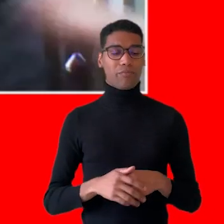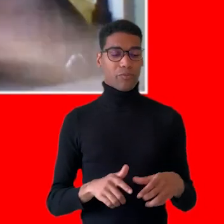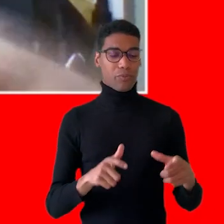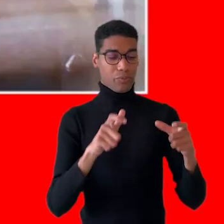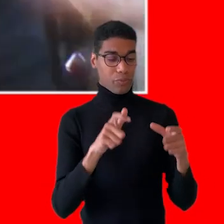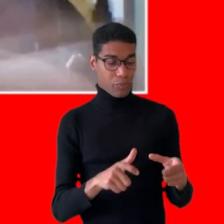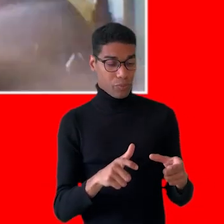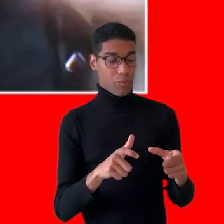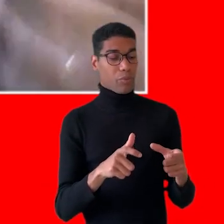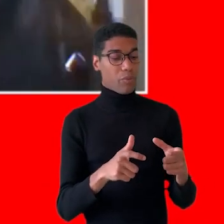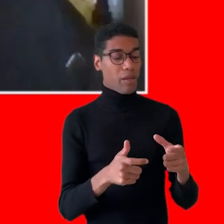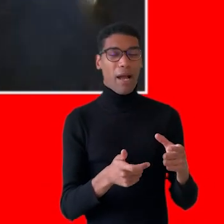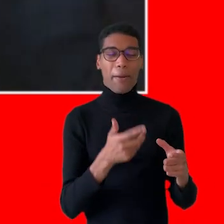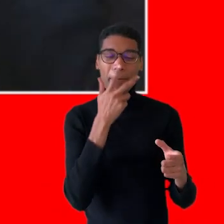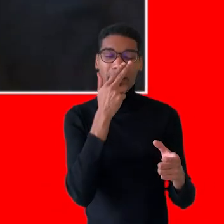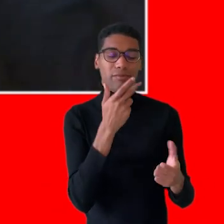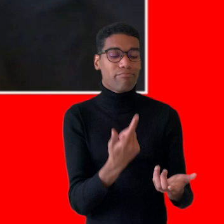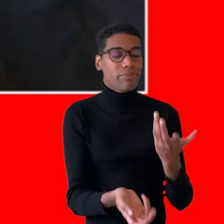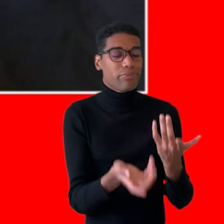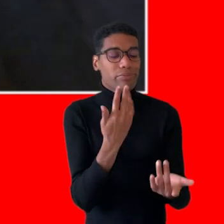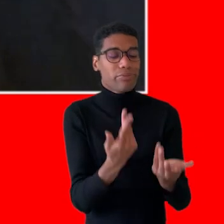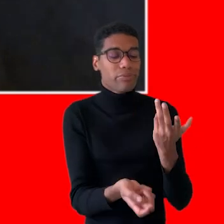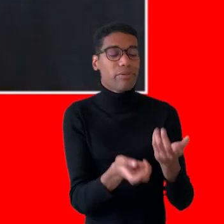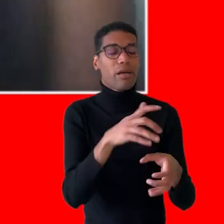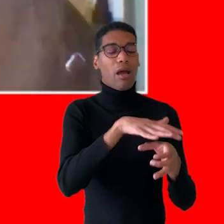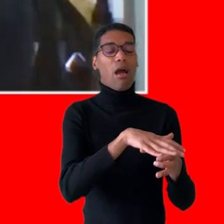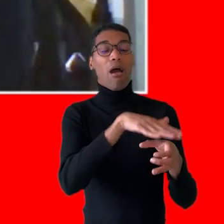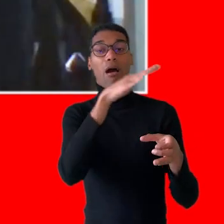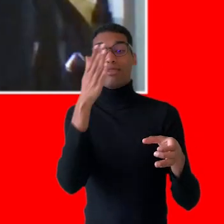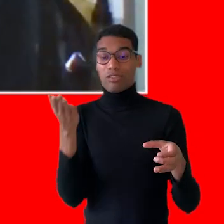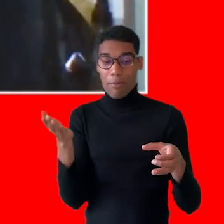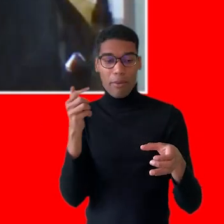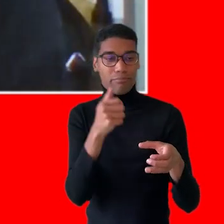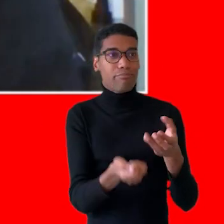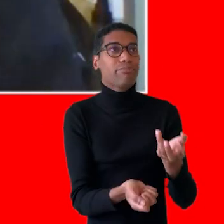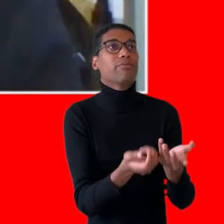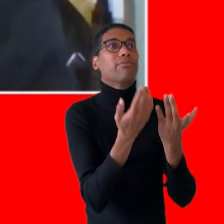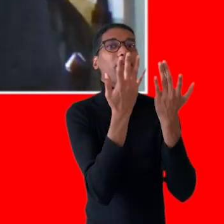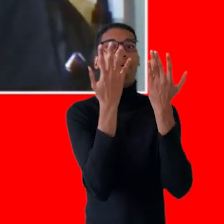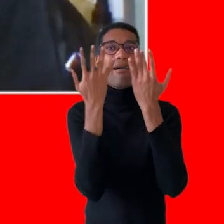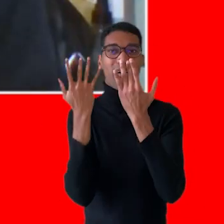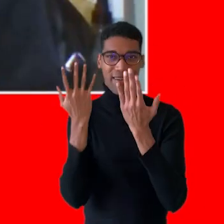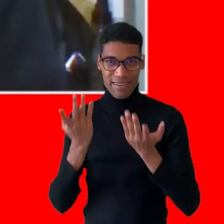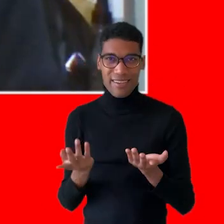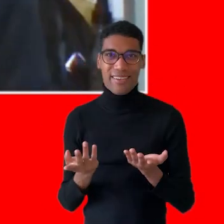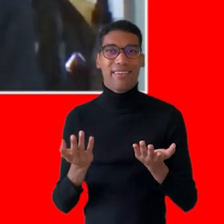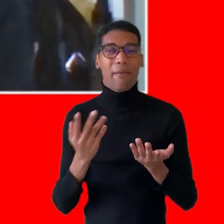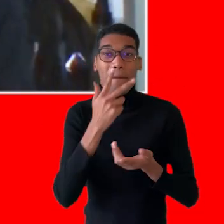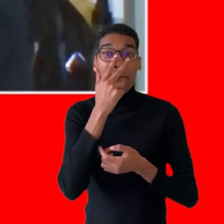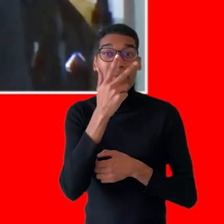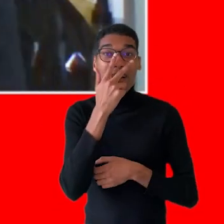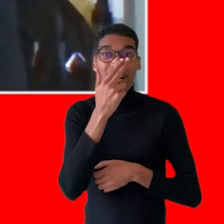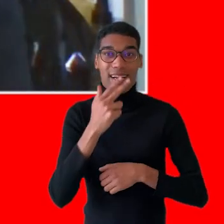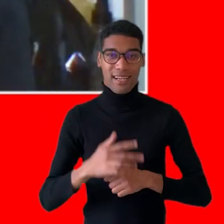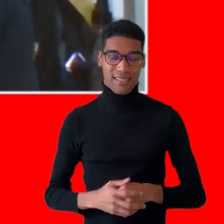de um lugar que estava em ebulição. Mas é óbvio, olha,